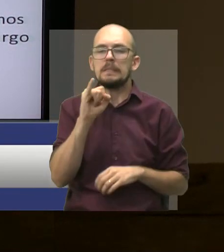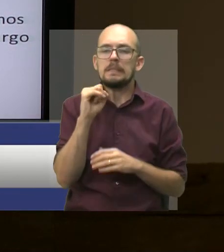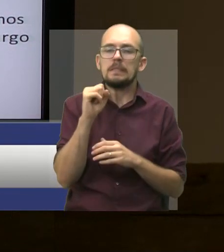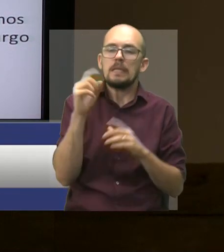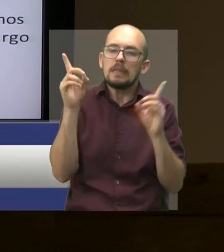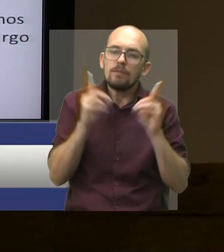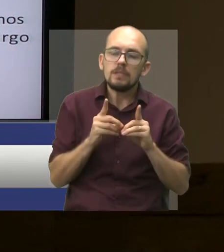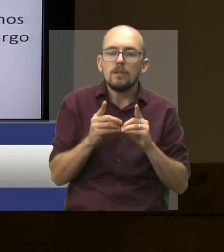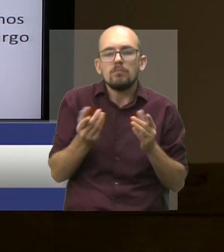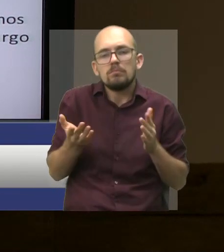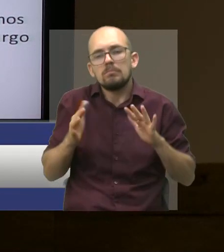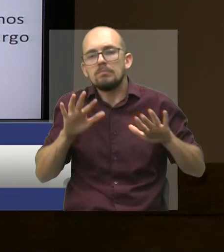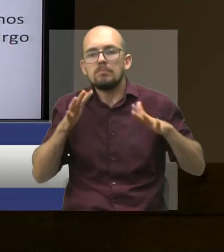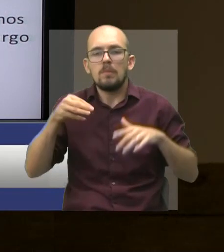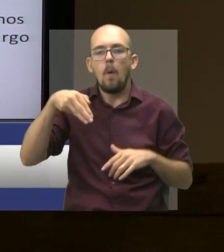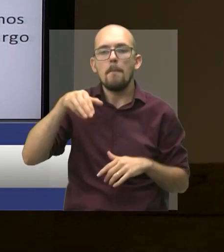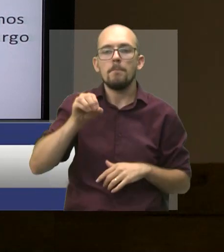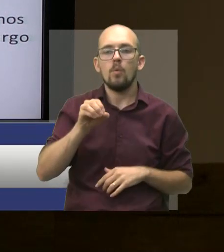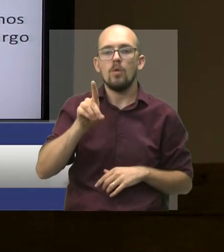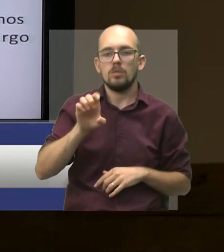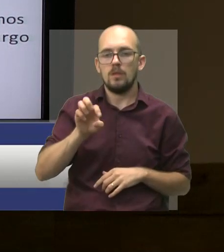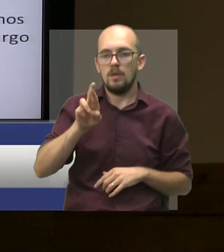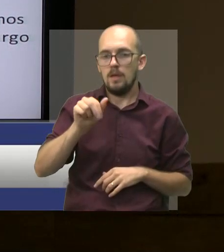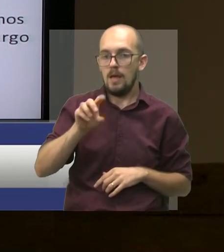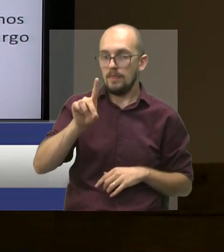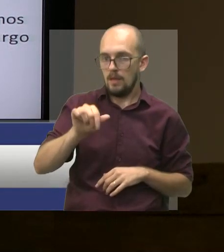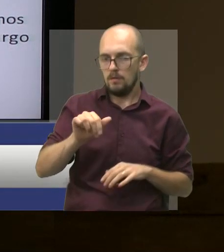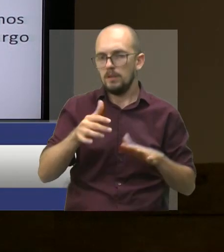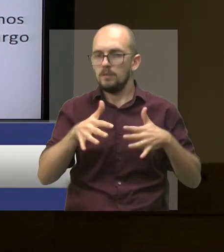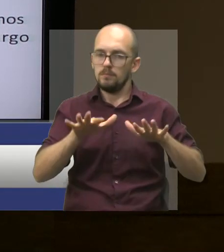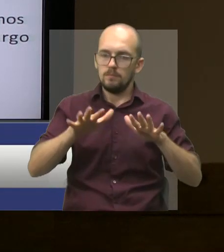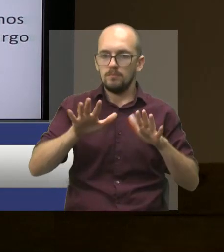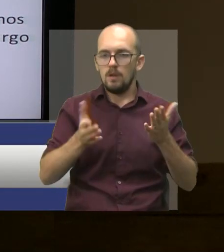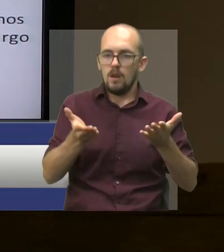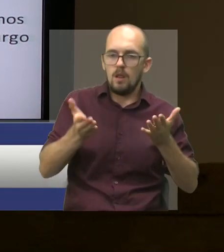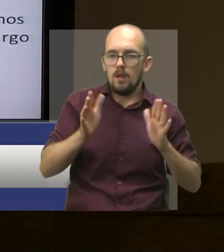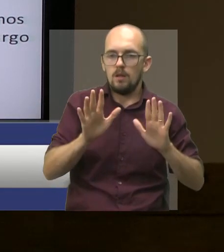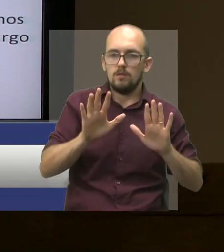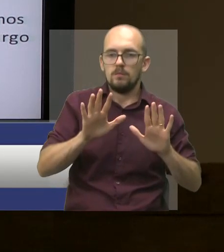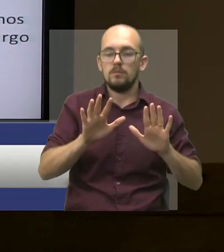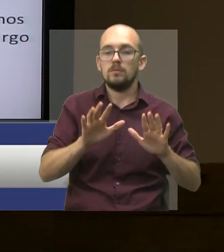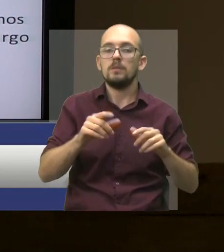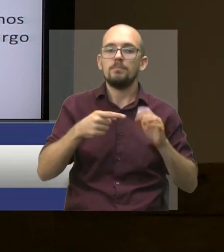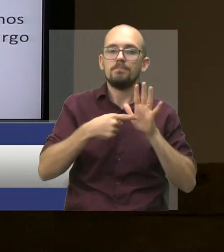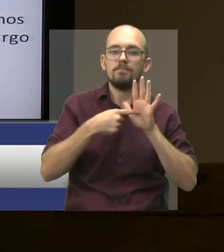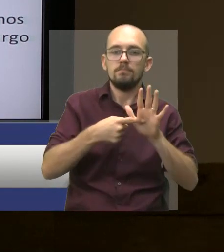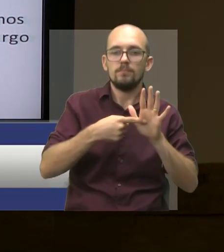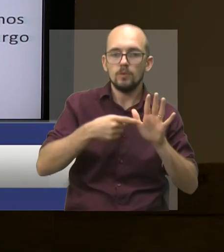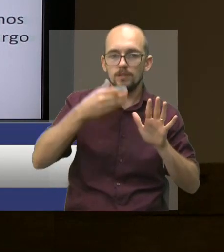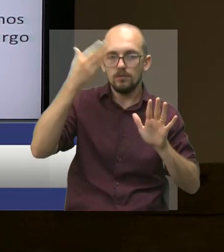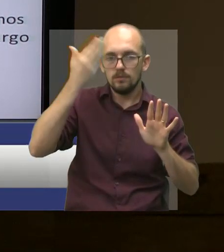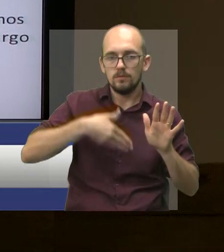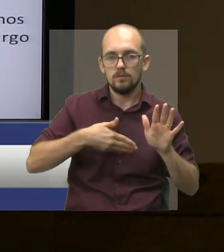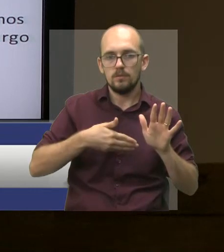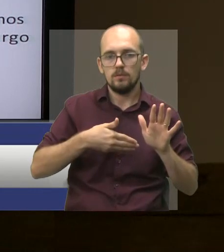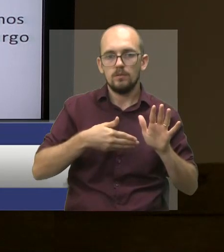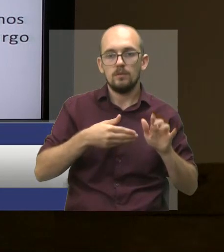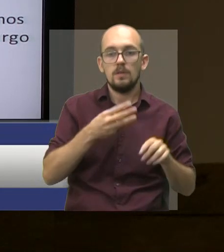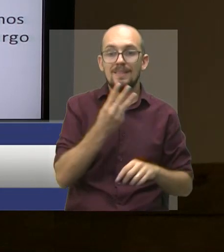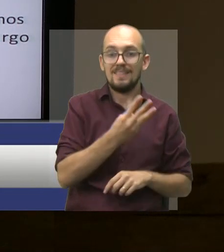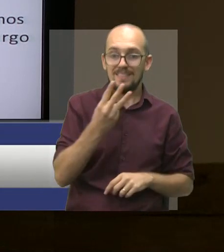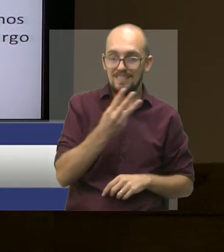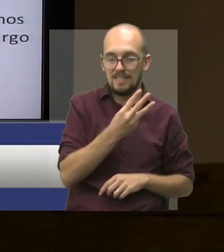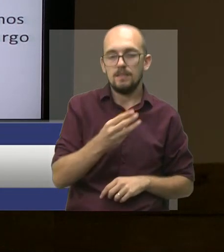moderada, deve provar o homem 33 anos de tempo de contribuição e a mulher 28